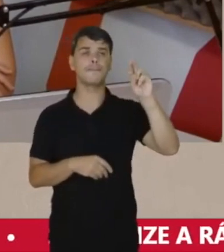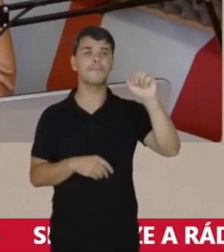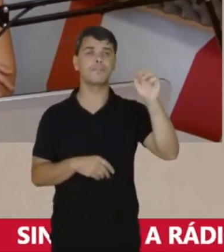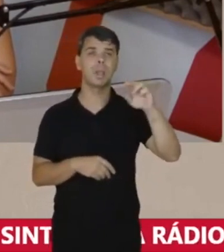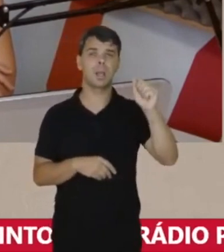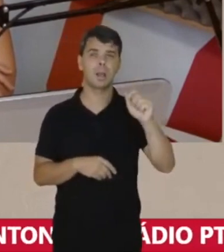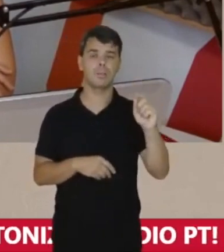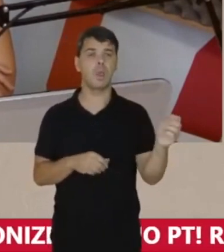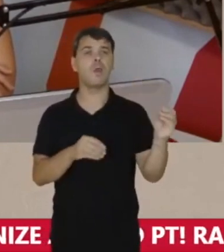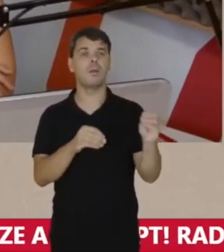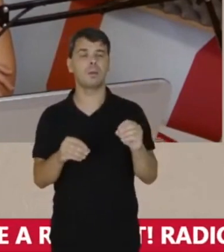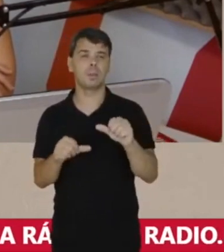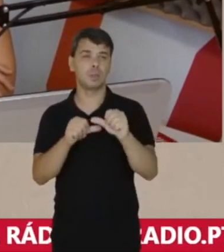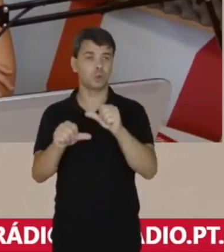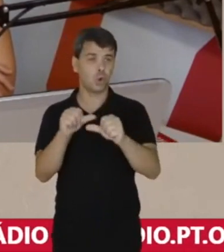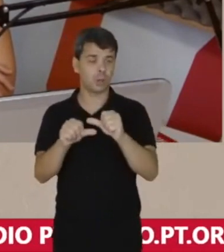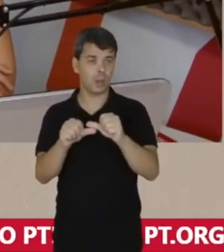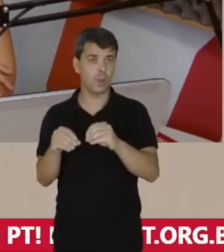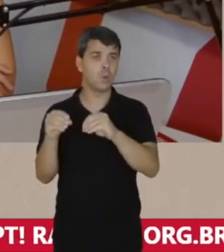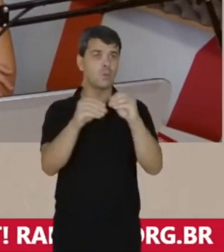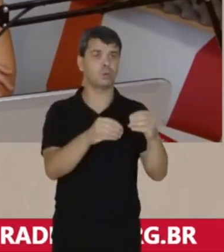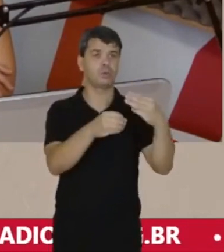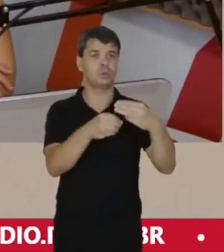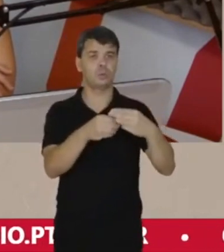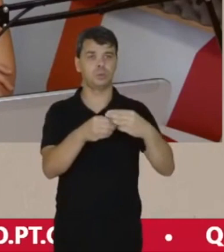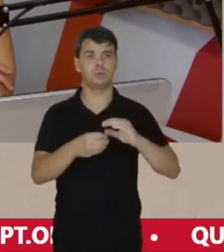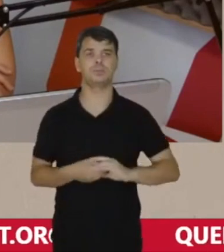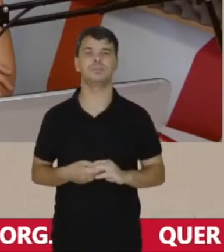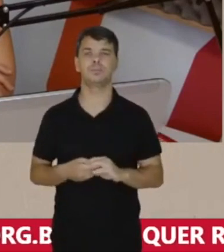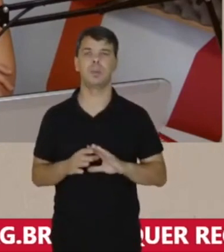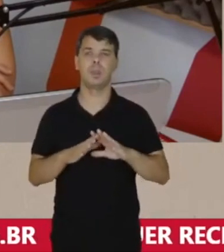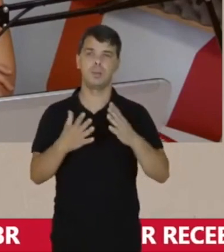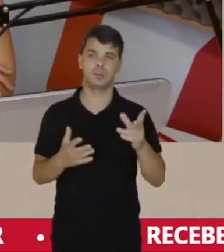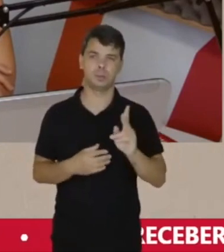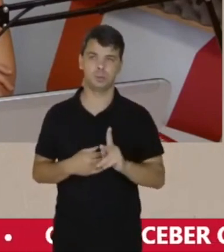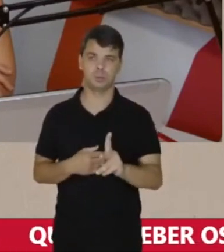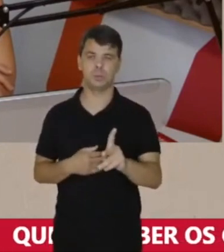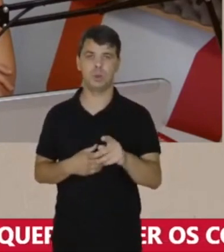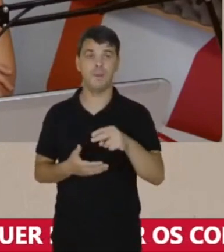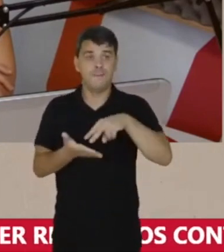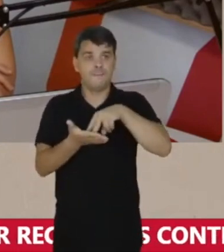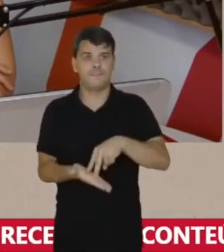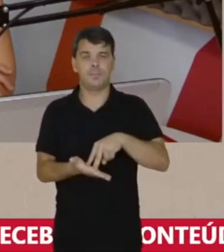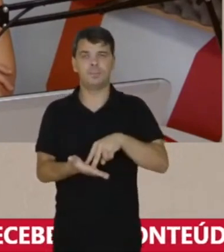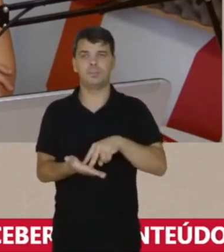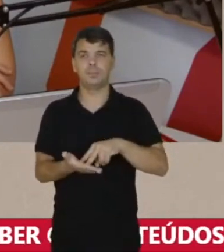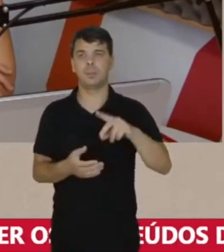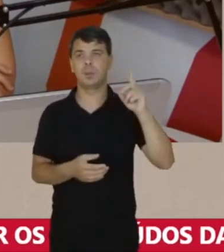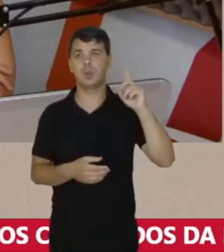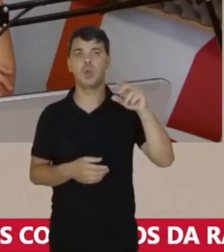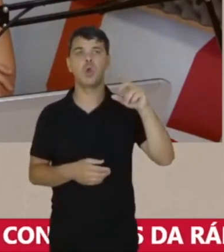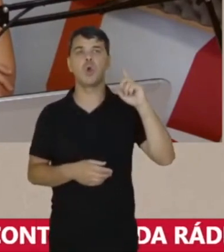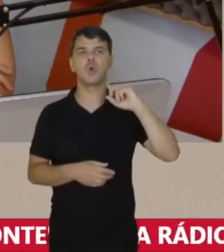muito que eu vou me transferir ao PT de Belo Horizonte. Mas a gente continua firme. Lá em São Gonçalo do Pará e